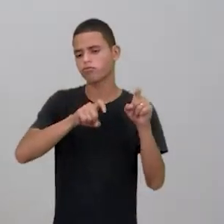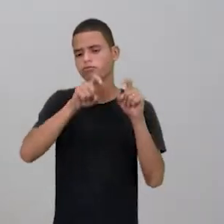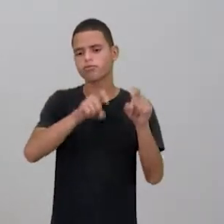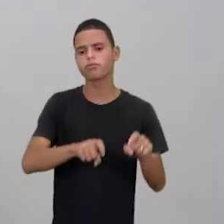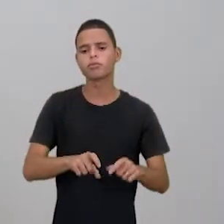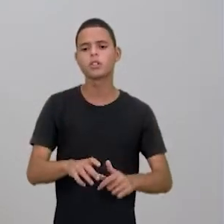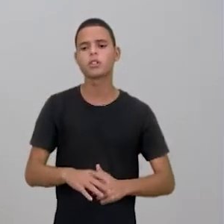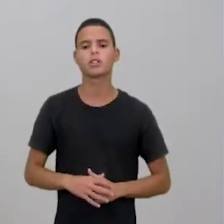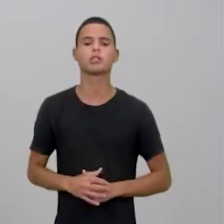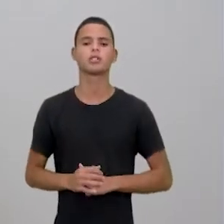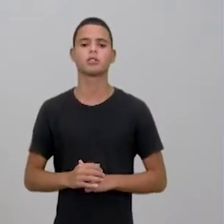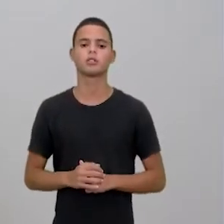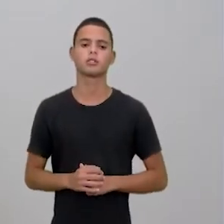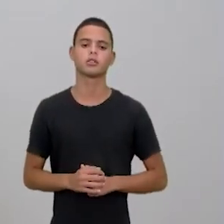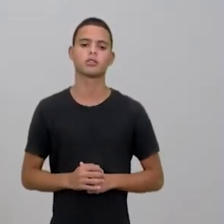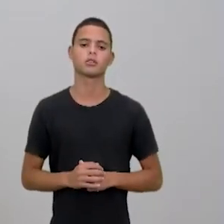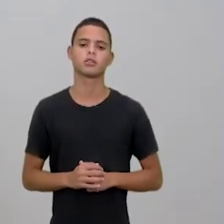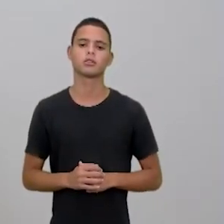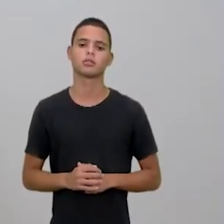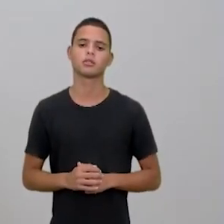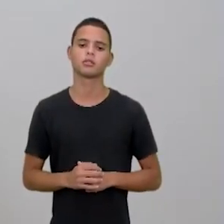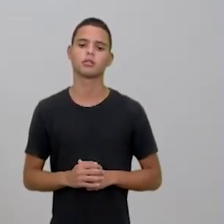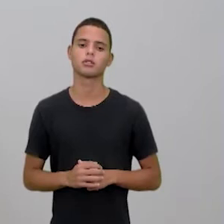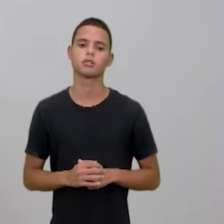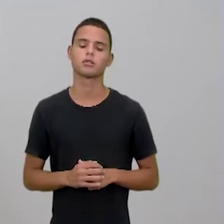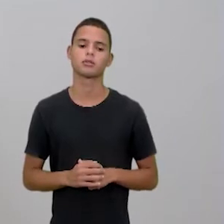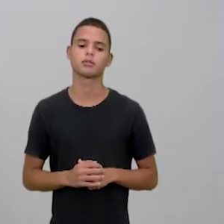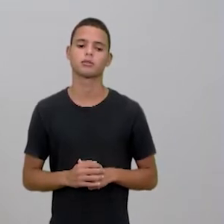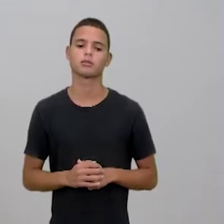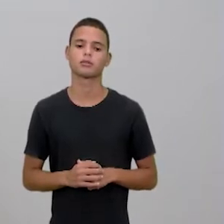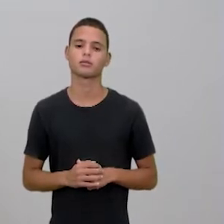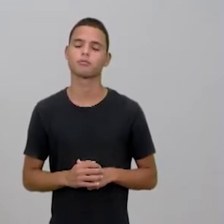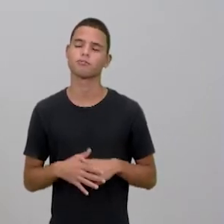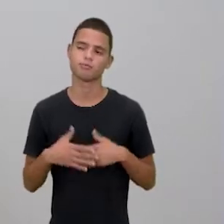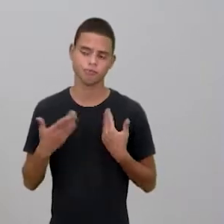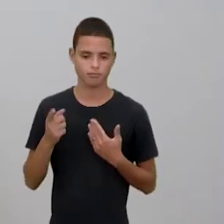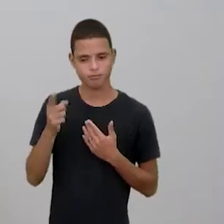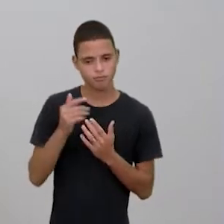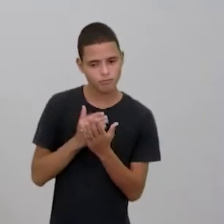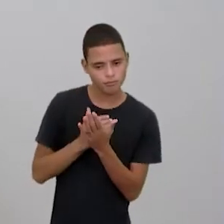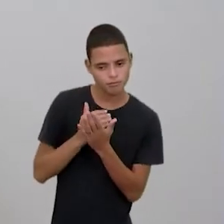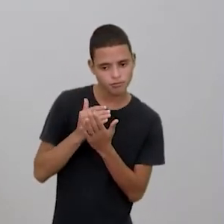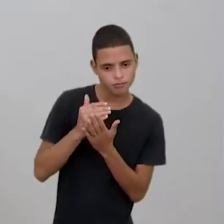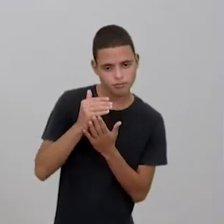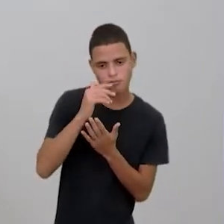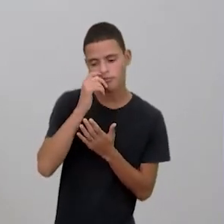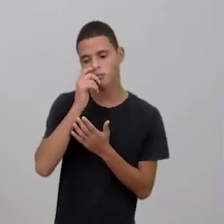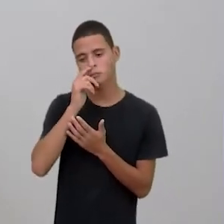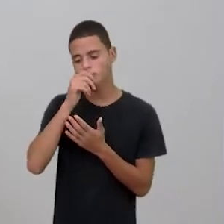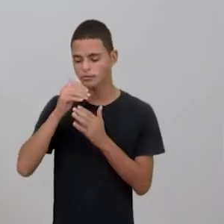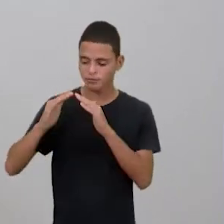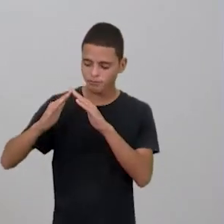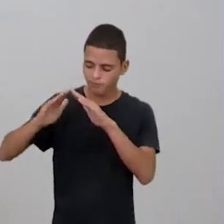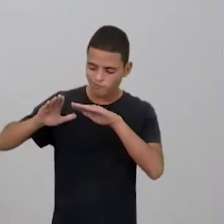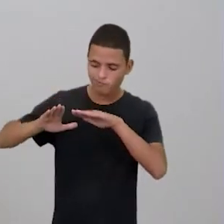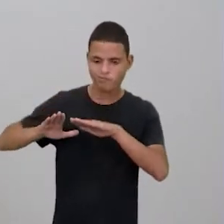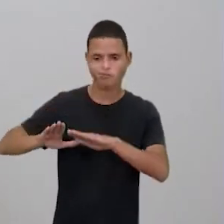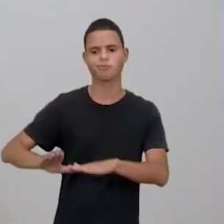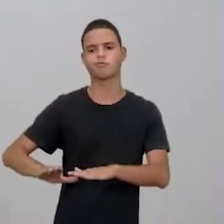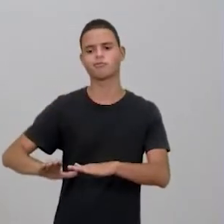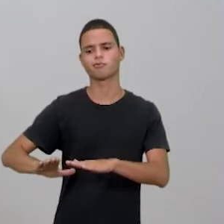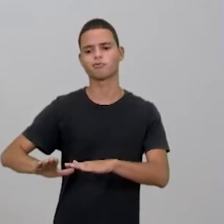porque não tem mais o que coletar e você é obrigado a se mudar. A se mudar. Só que, com o passar do tempo e o homem